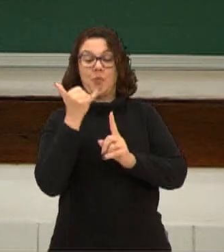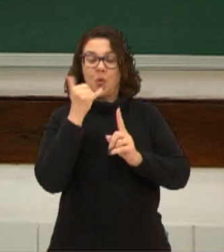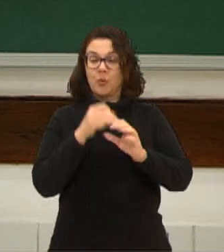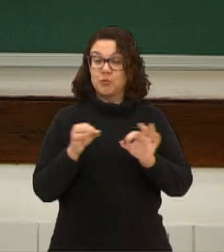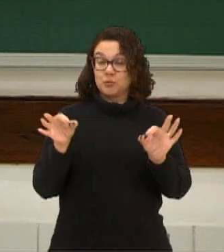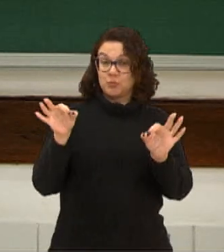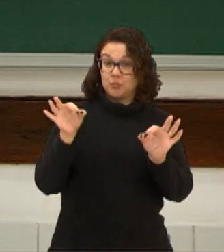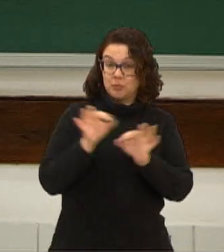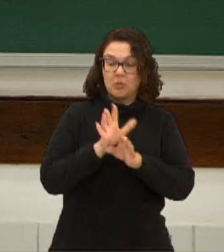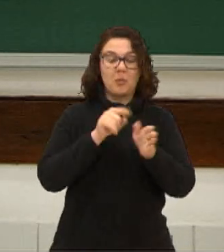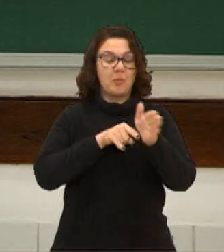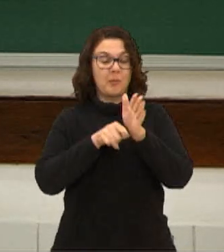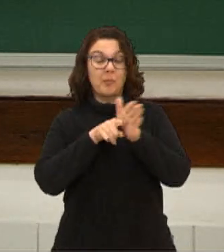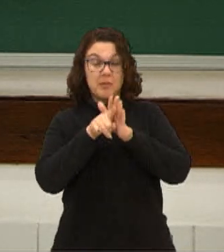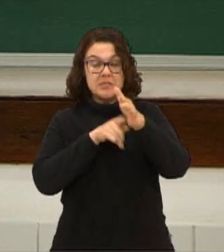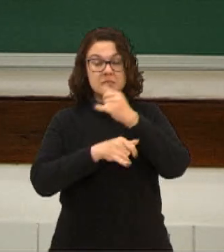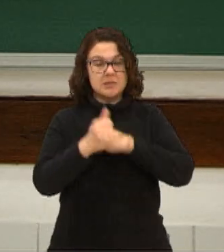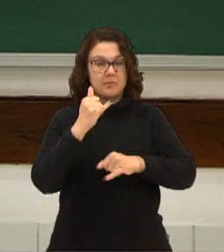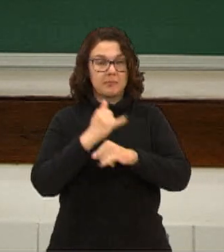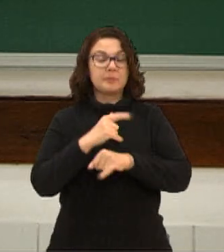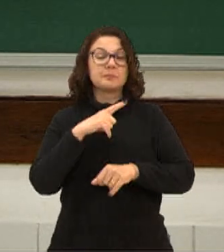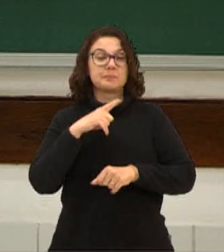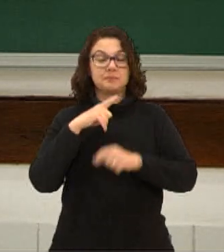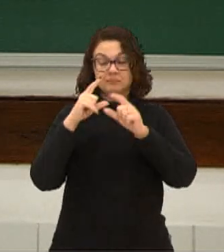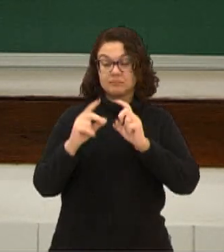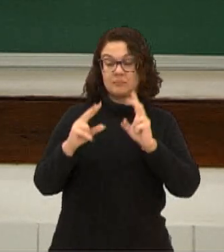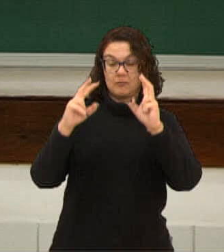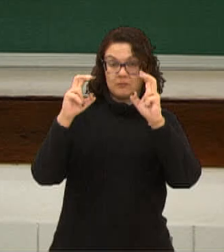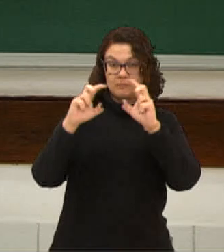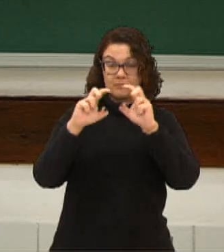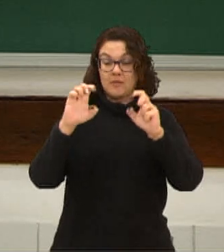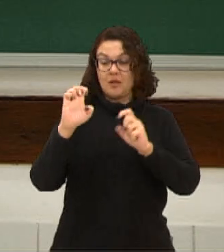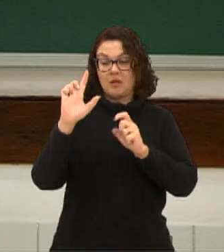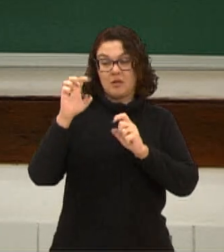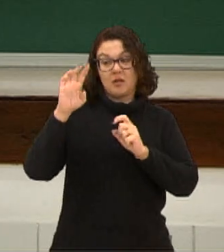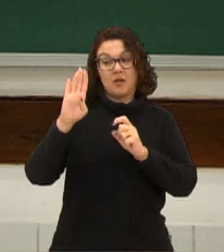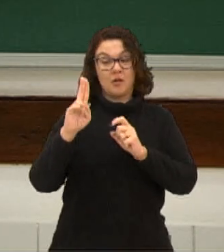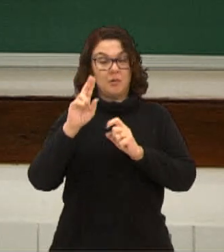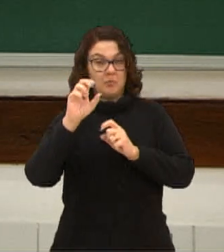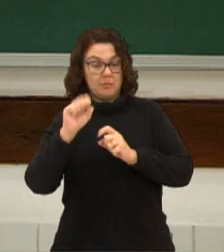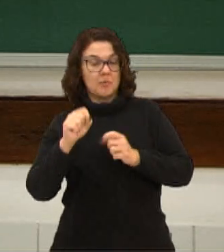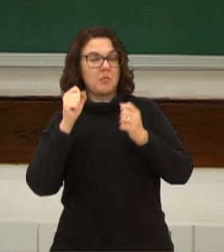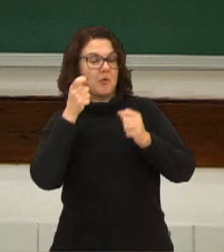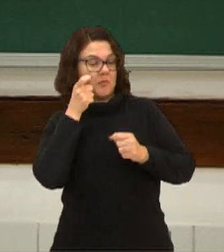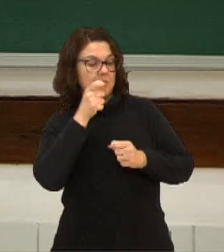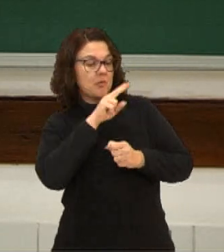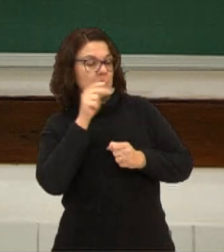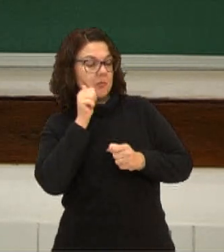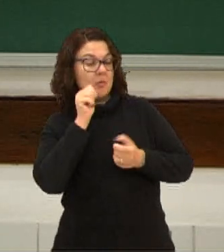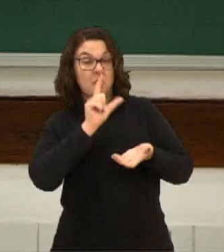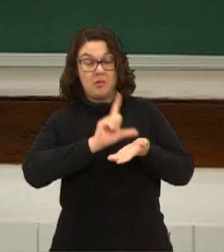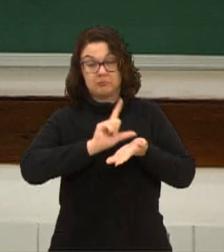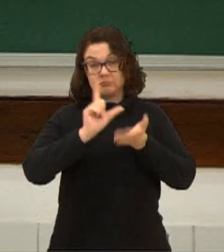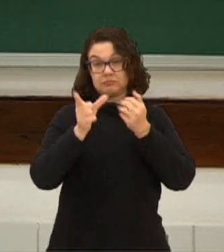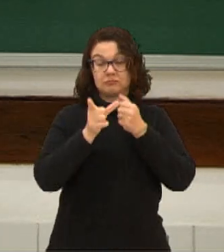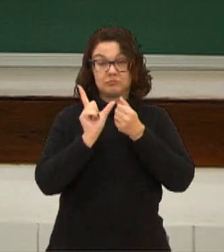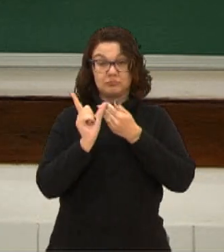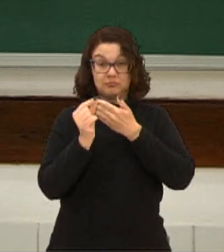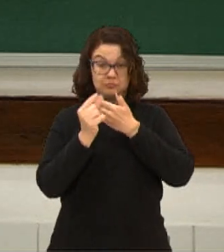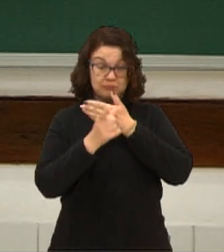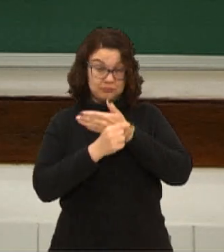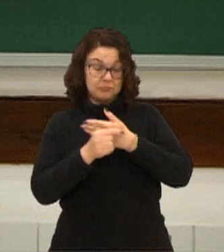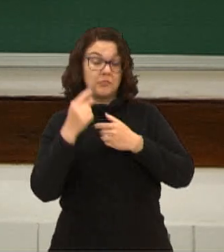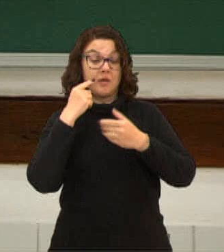você pode procurar na internet, né, por esse título, el bus. Você pode rever ali o nome da autora depois e ler